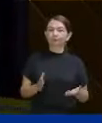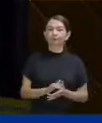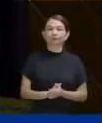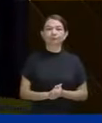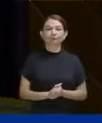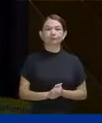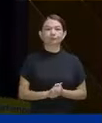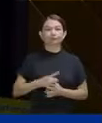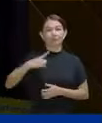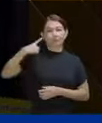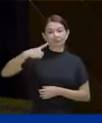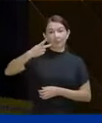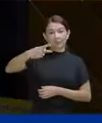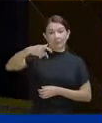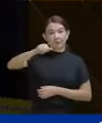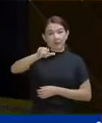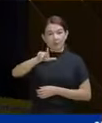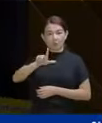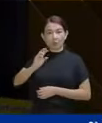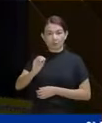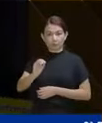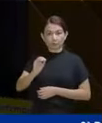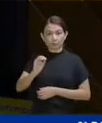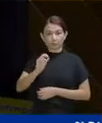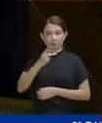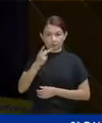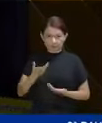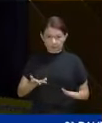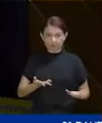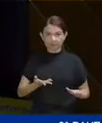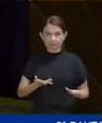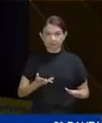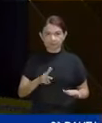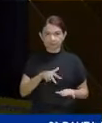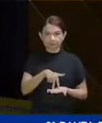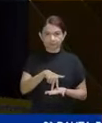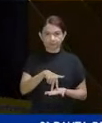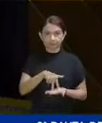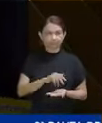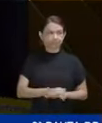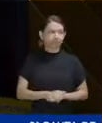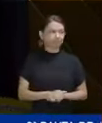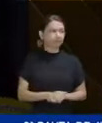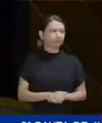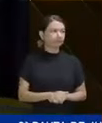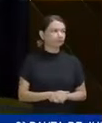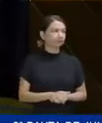Doutor Paulo Melém. O senhor não vai fazer sustentação oral?